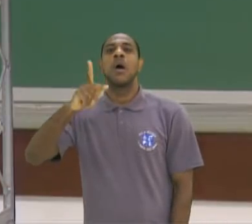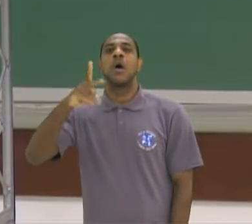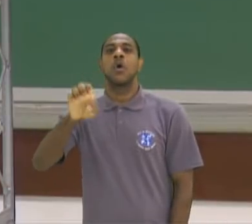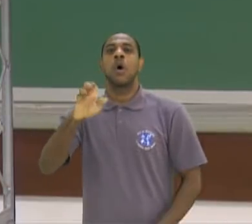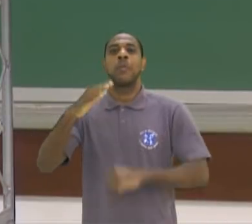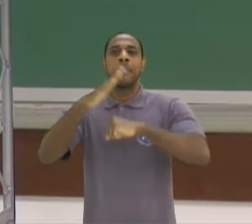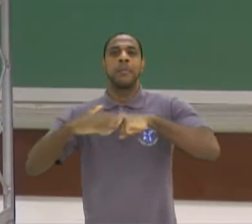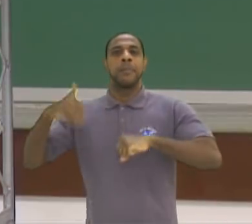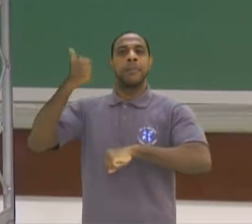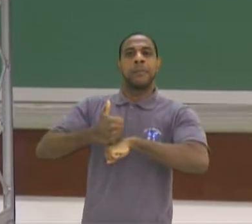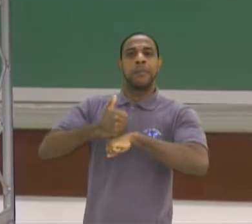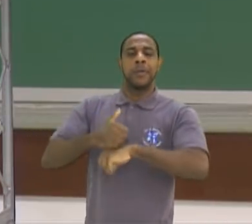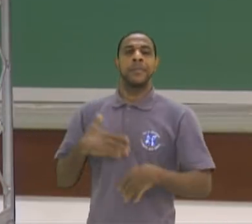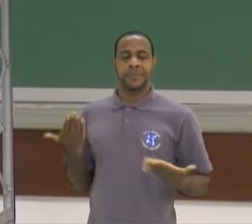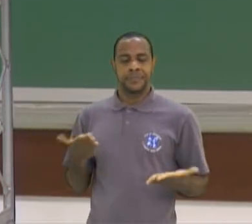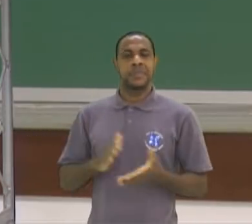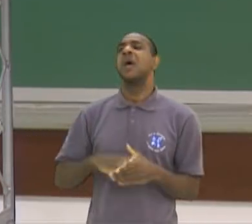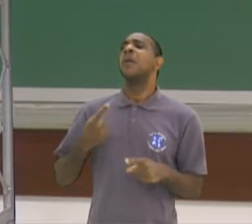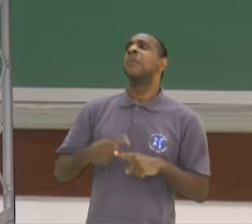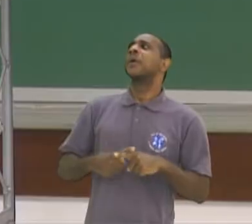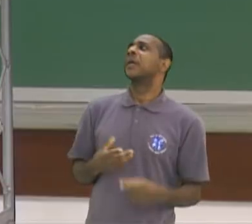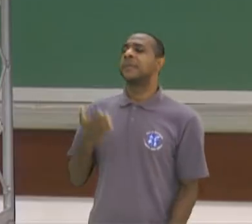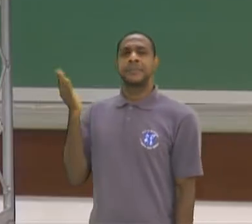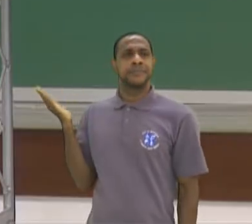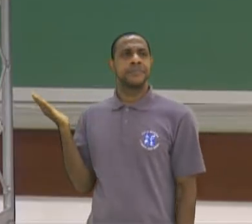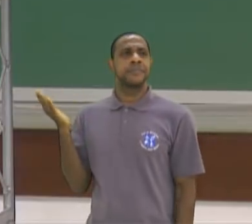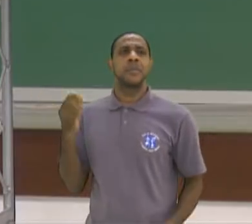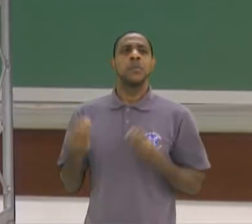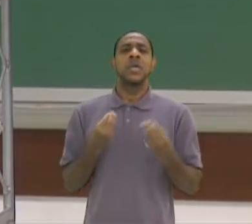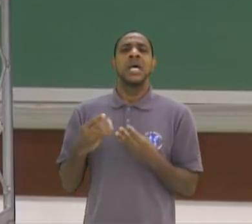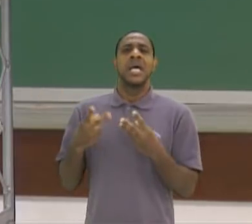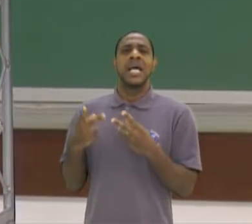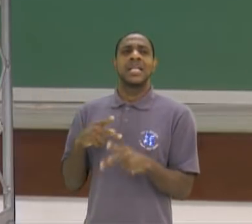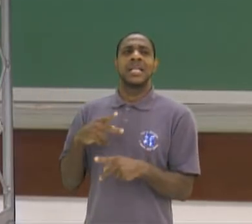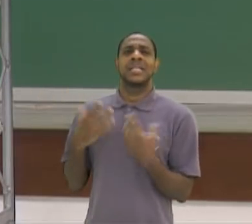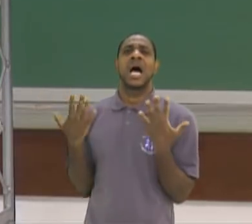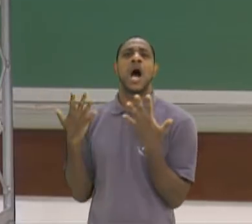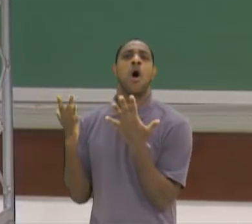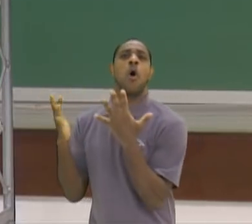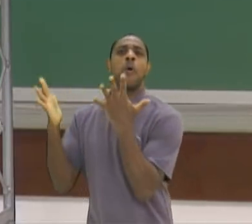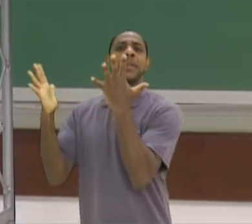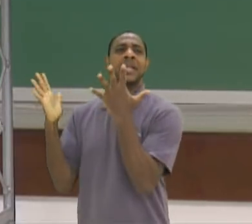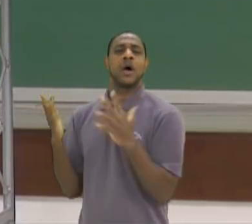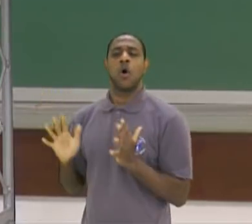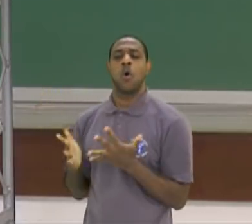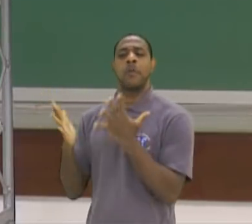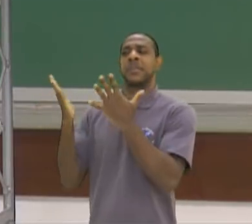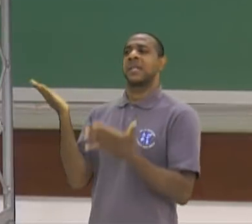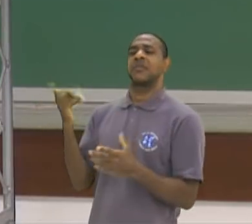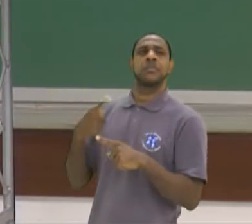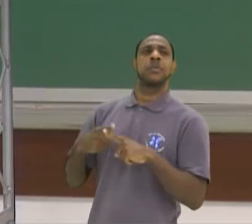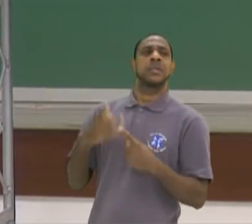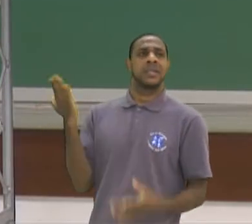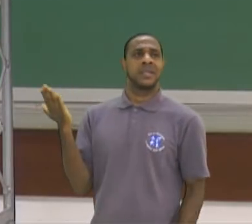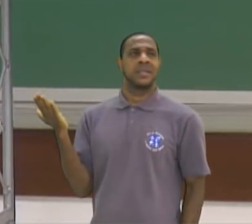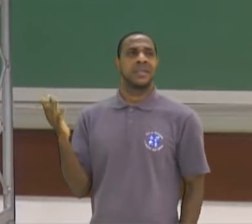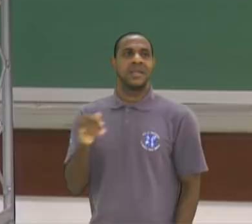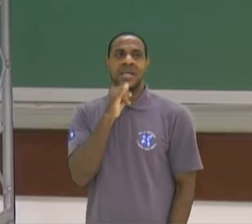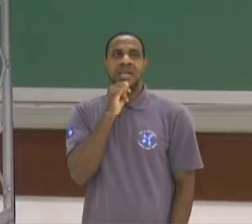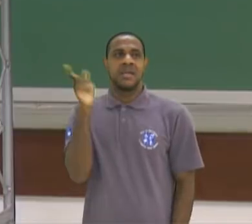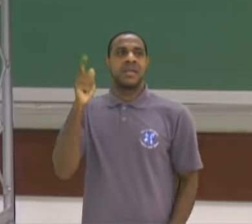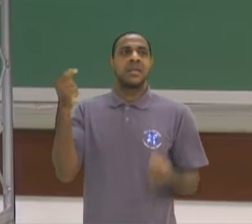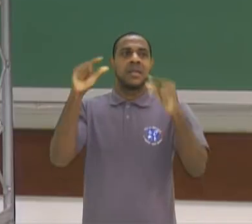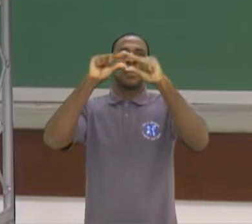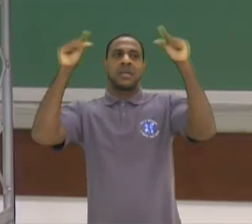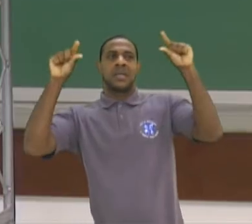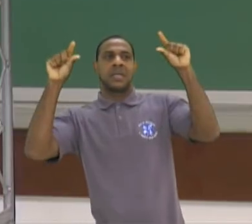governo chileno, ao presidente chileno? Por que essa homenagem? Repare, é um selo da Alemanha, mas em cima,